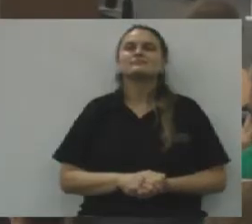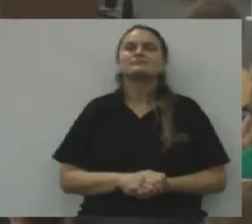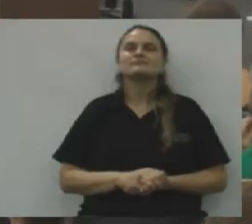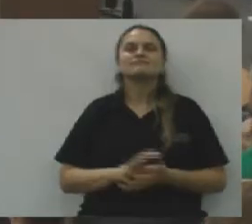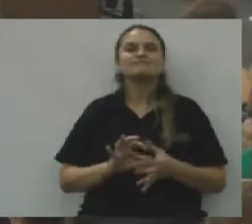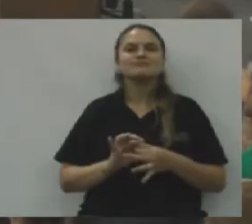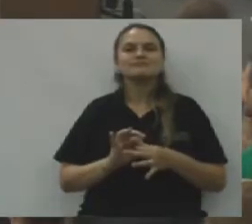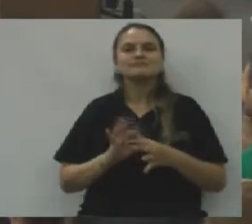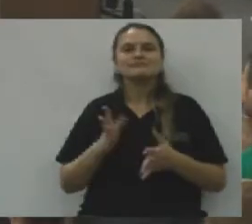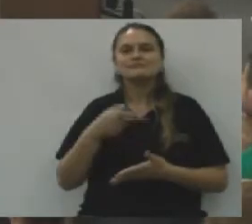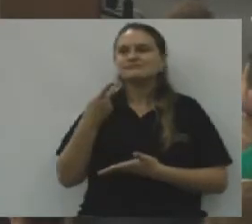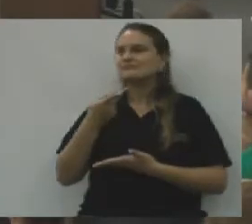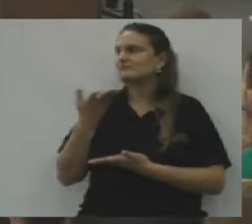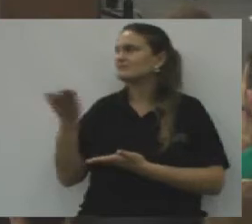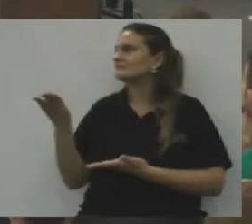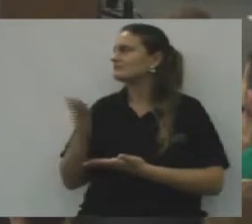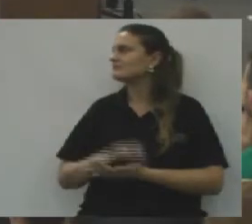Continua livre a palavra.